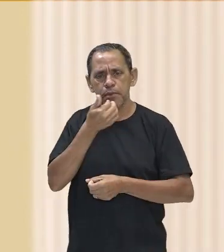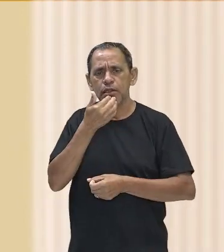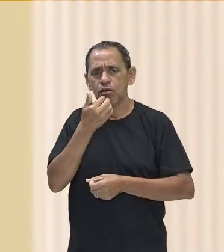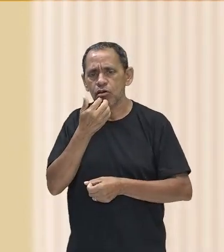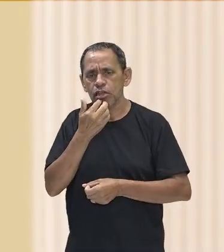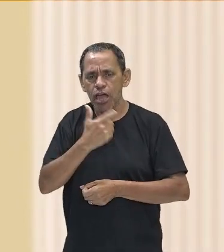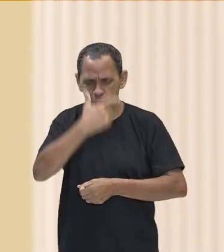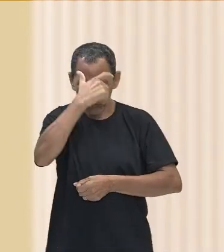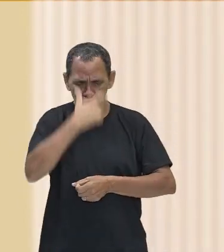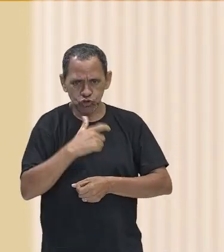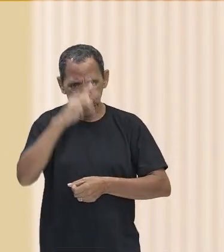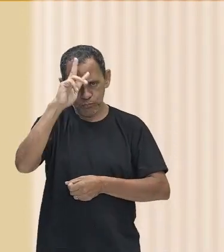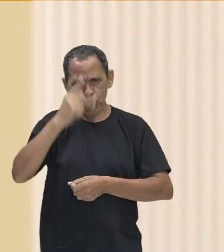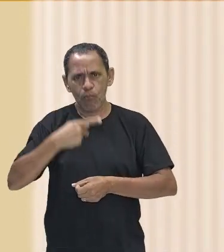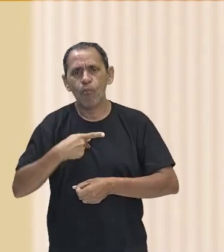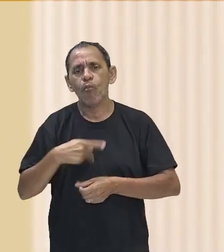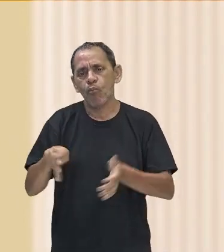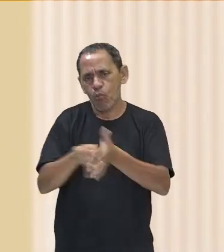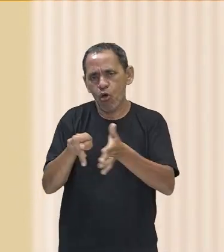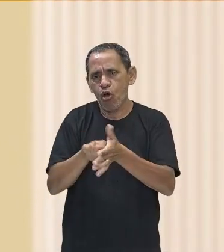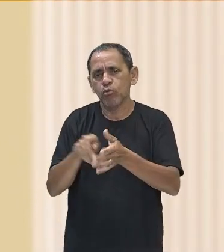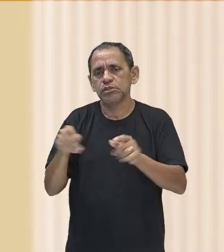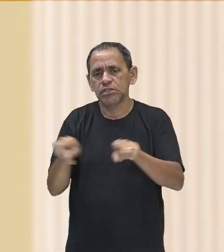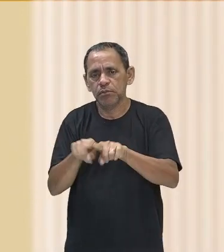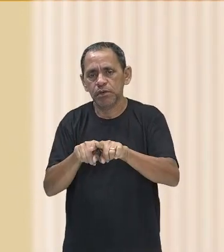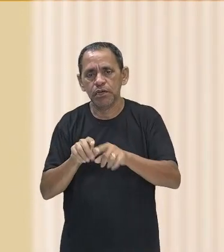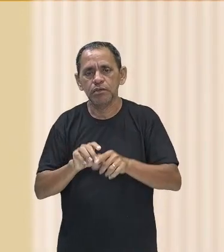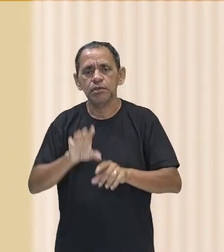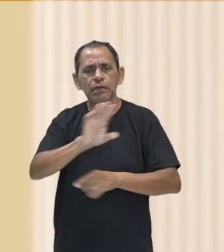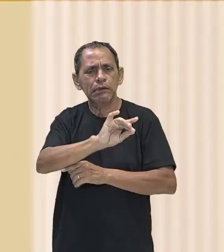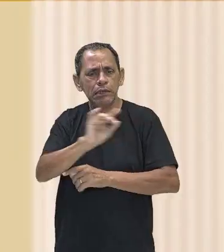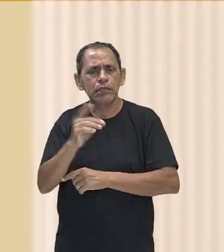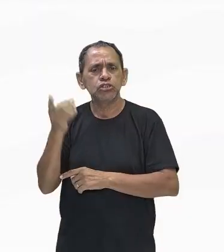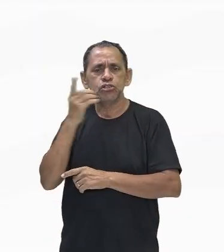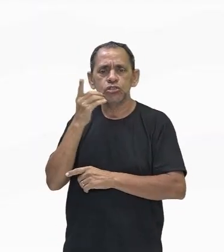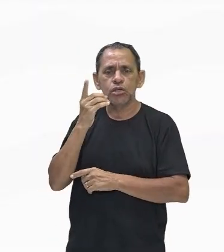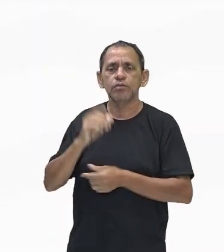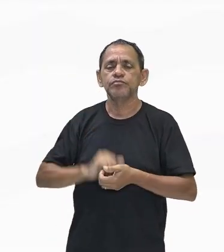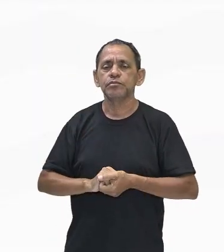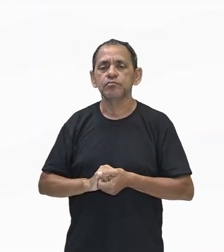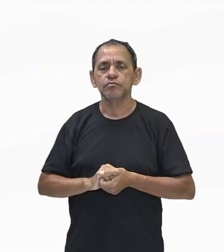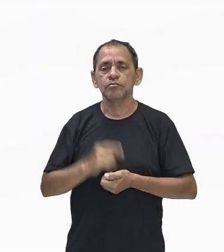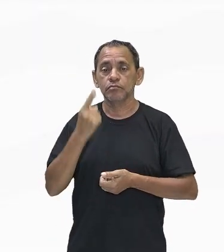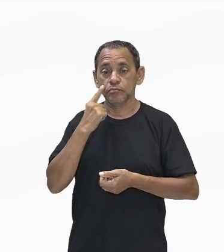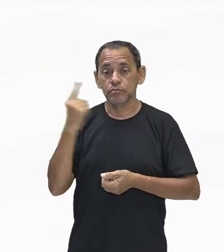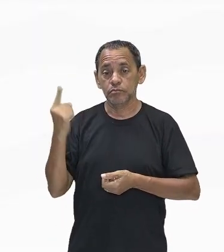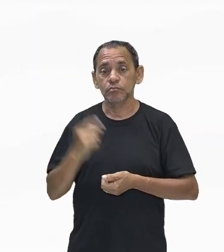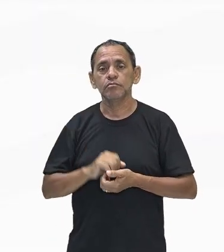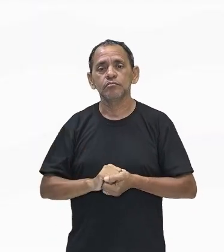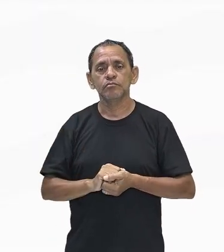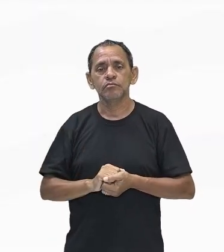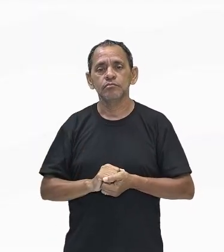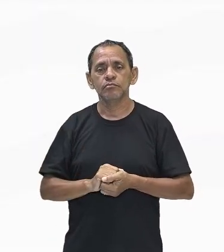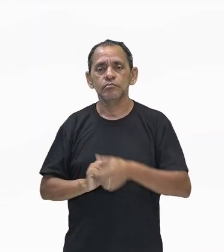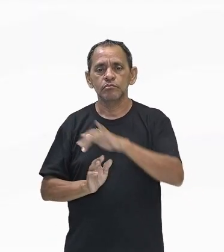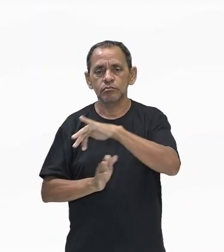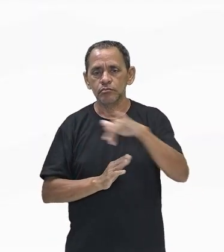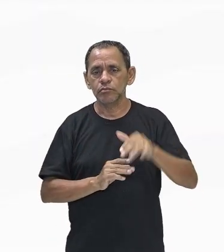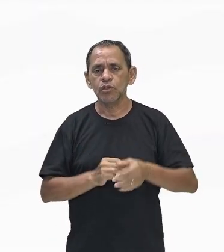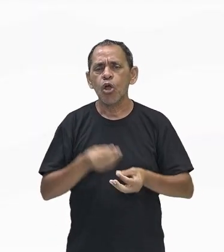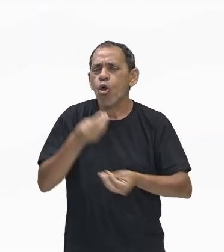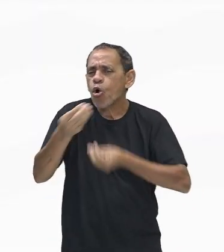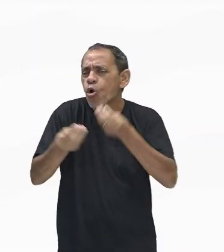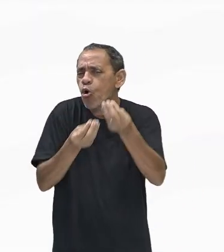versão de você a cada dia, tá? E aí eu deixo uma pergunta para vocês, né? Como é